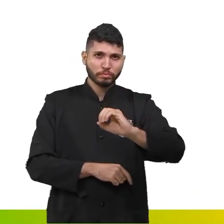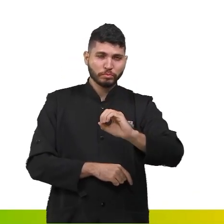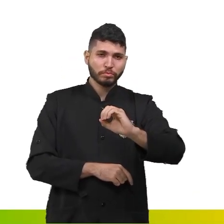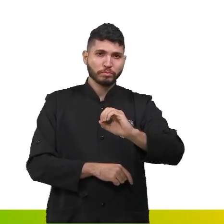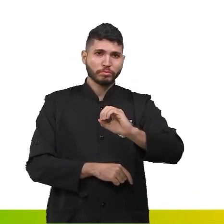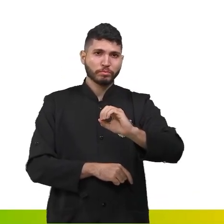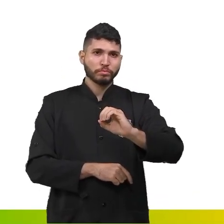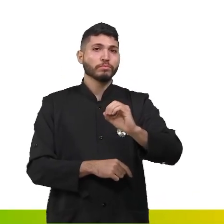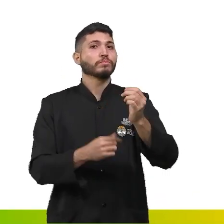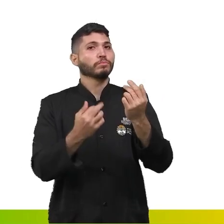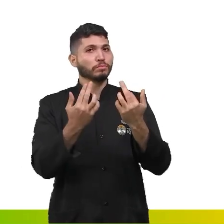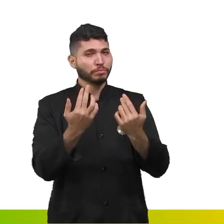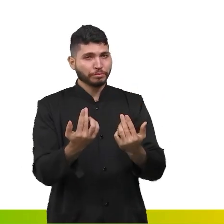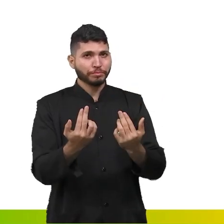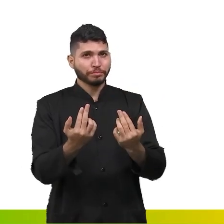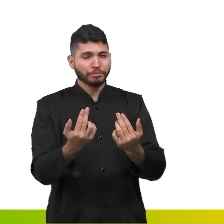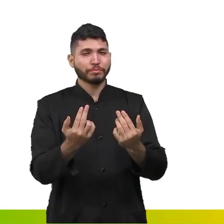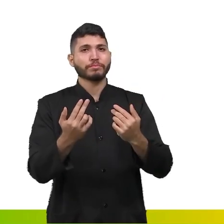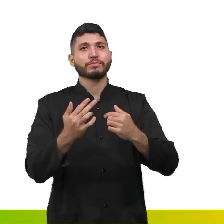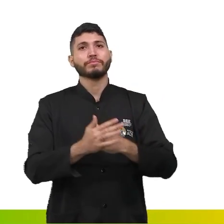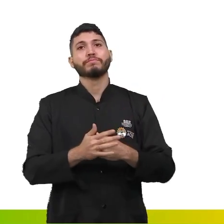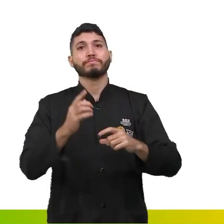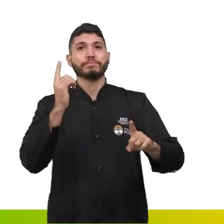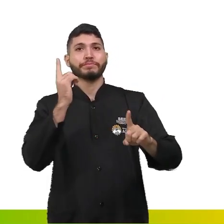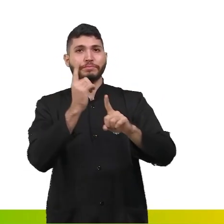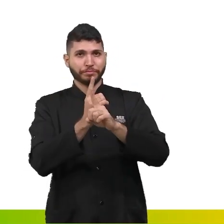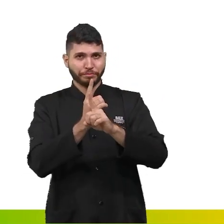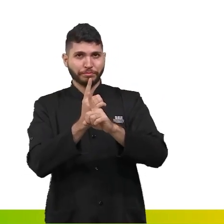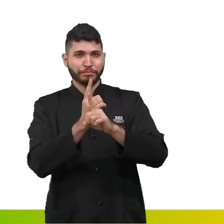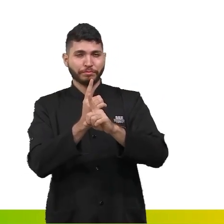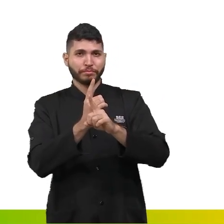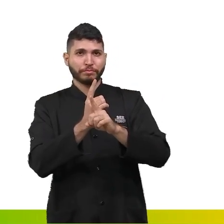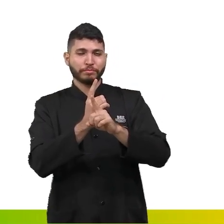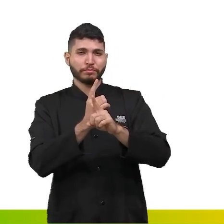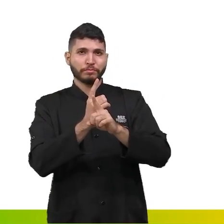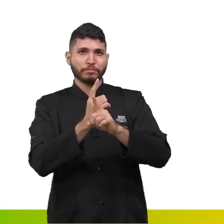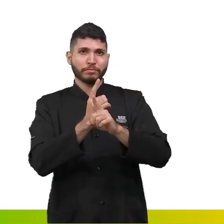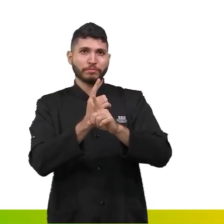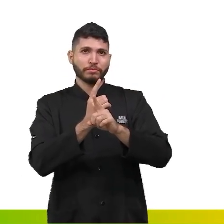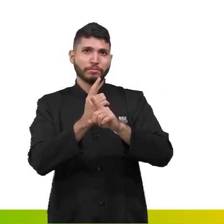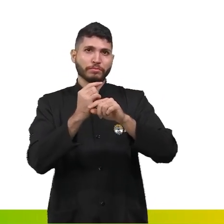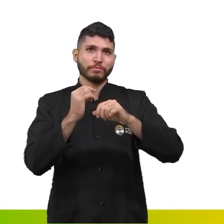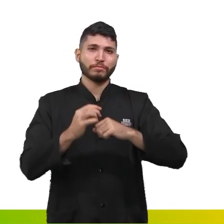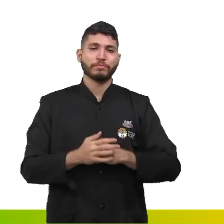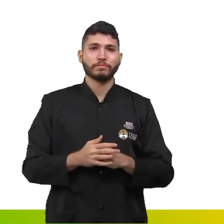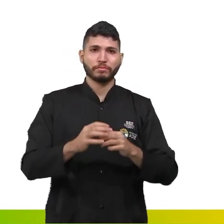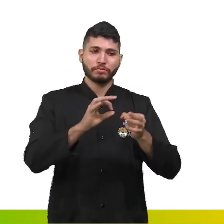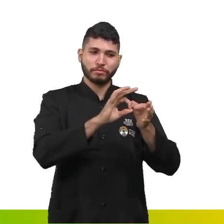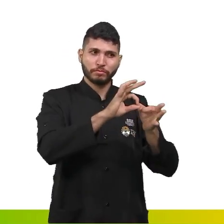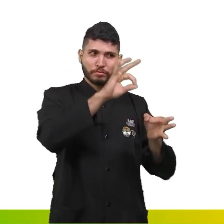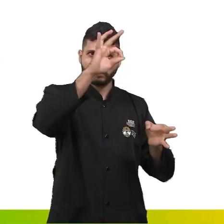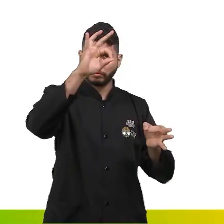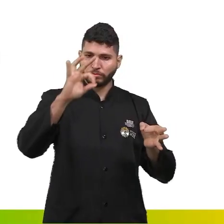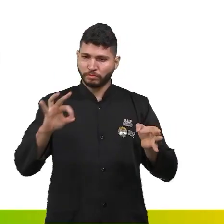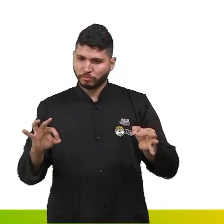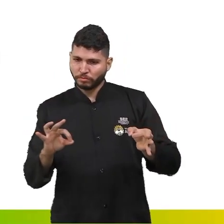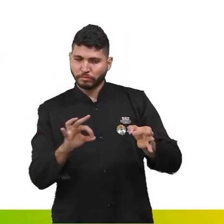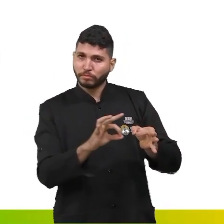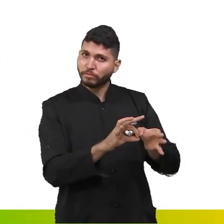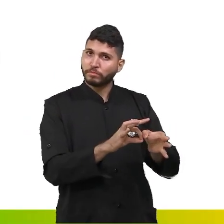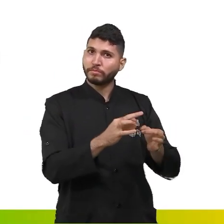mesma medida, nós teremos também a medida dos seus lados iguais. Então, nós